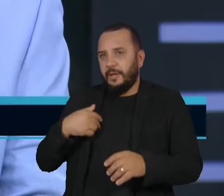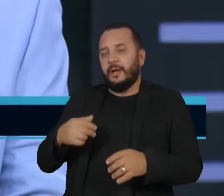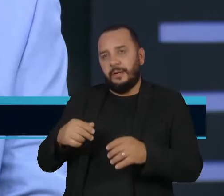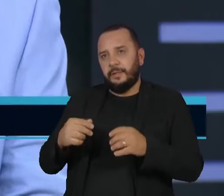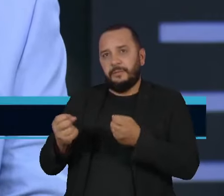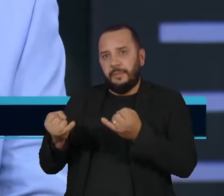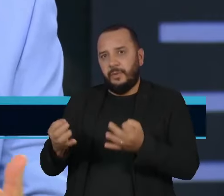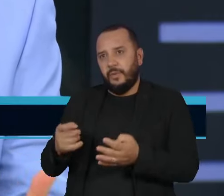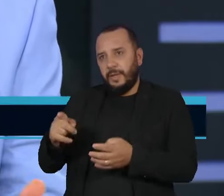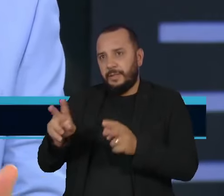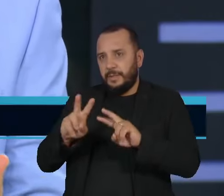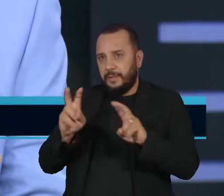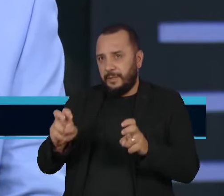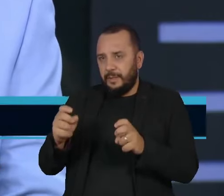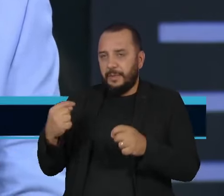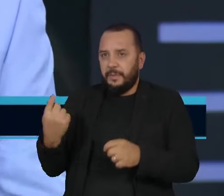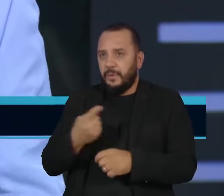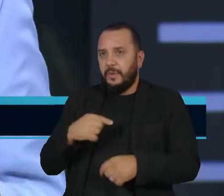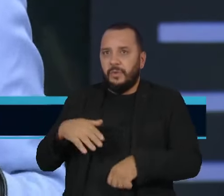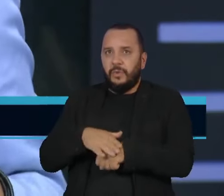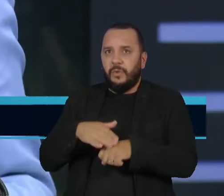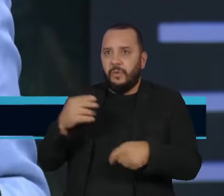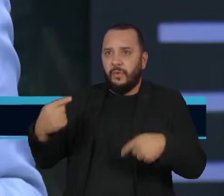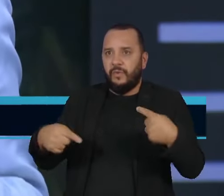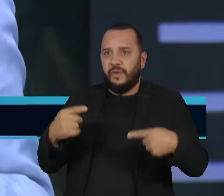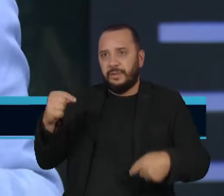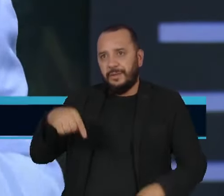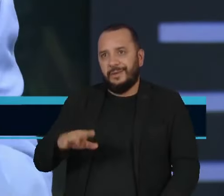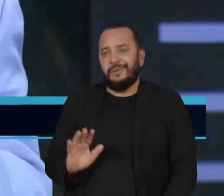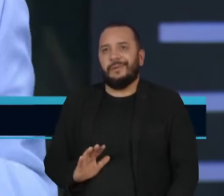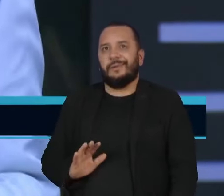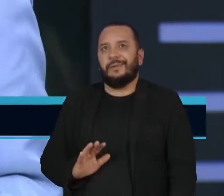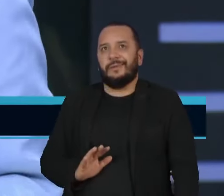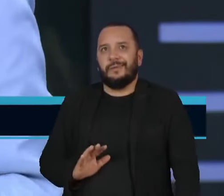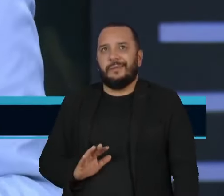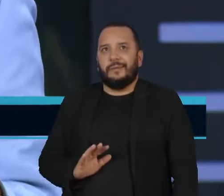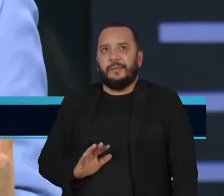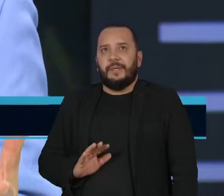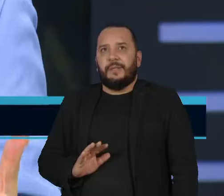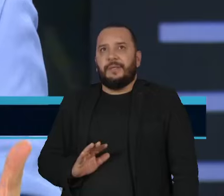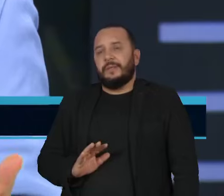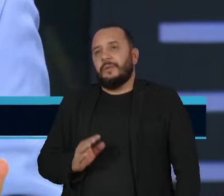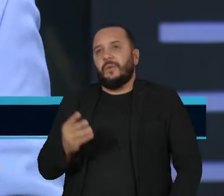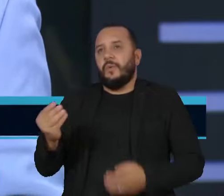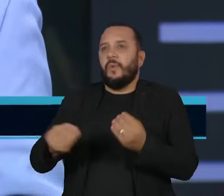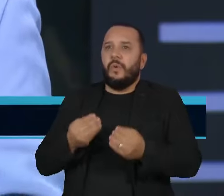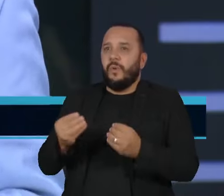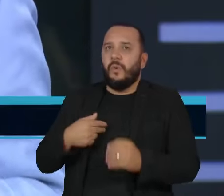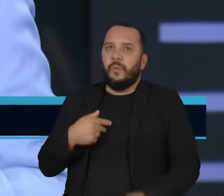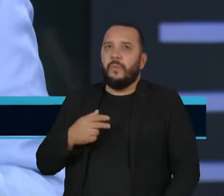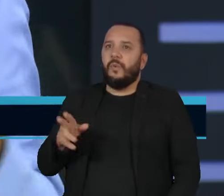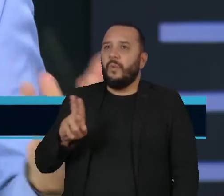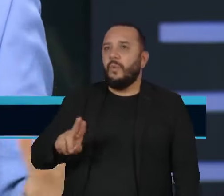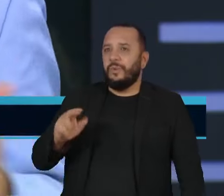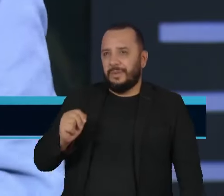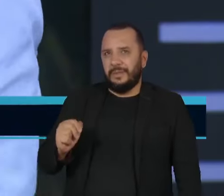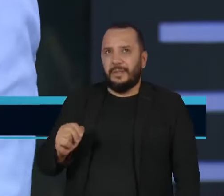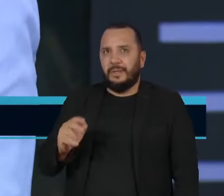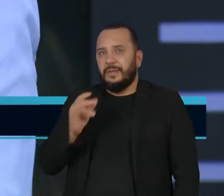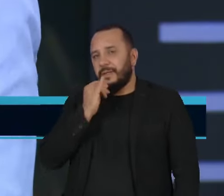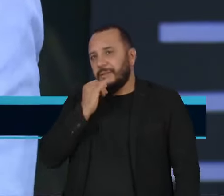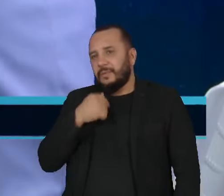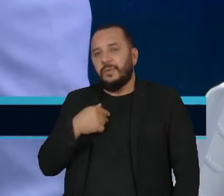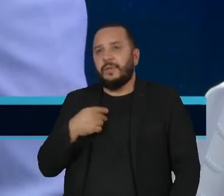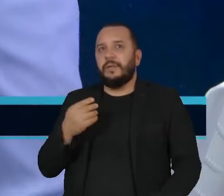aqui, mas não creio que você combinar como que se usa, é igual, como é que se usa